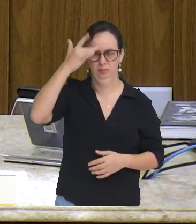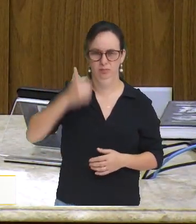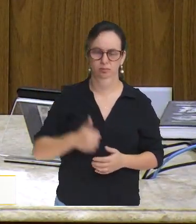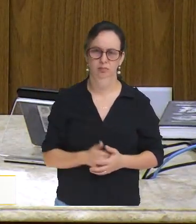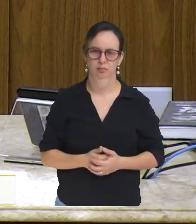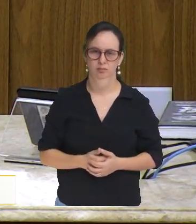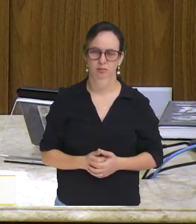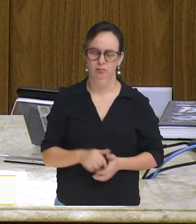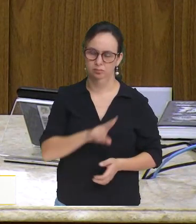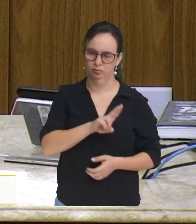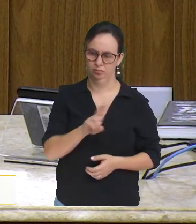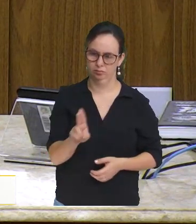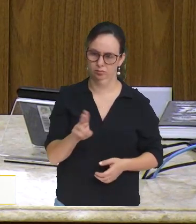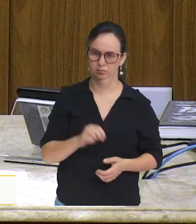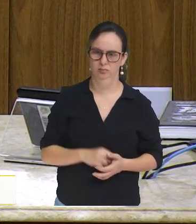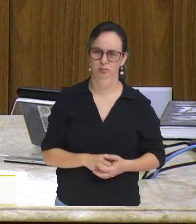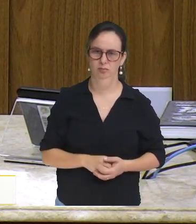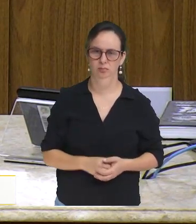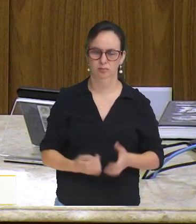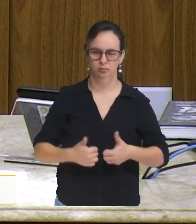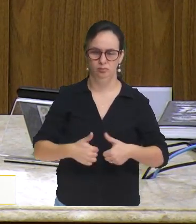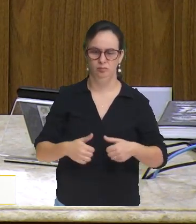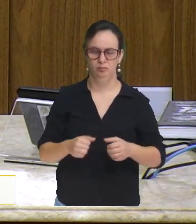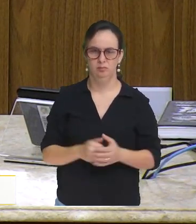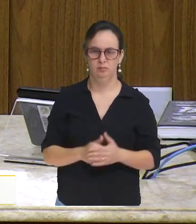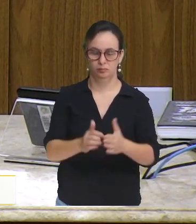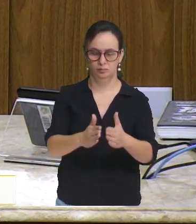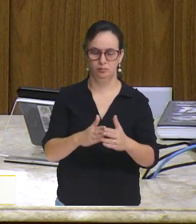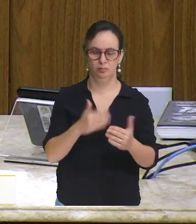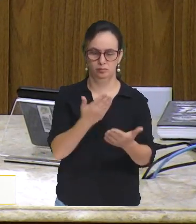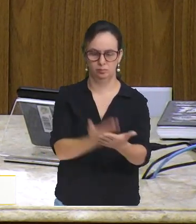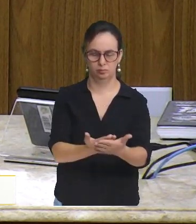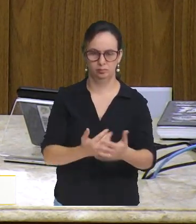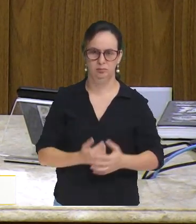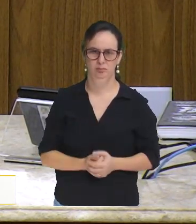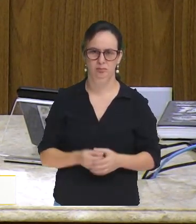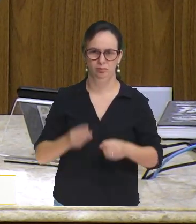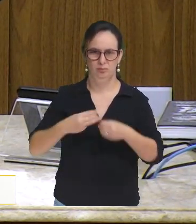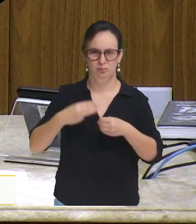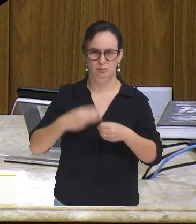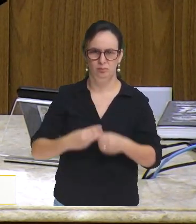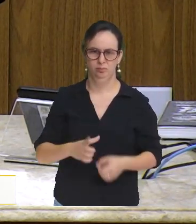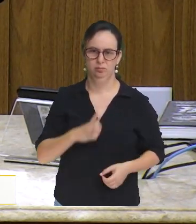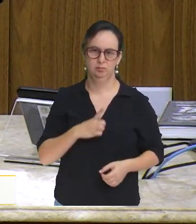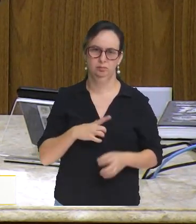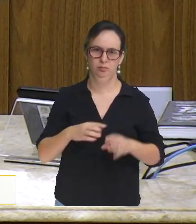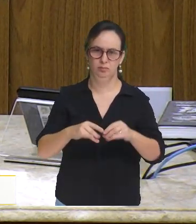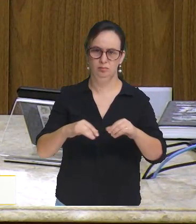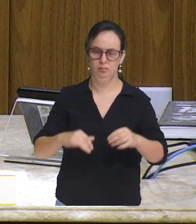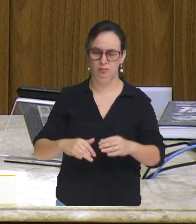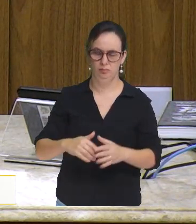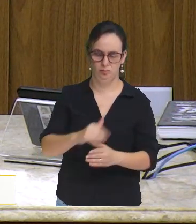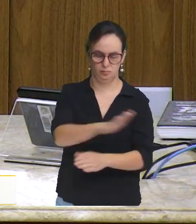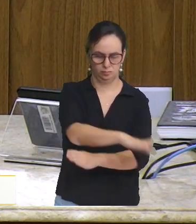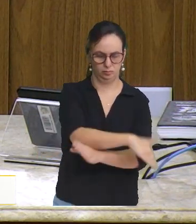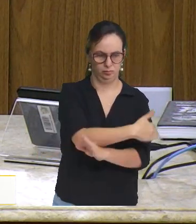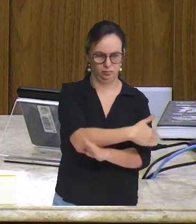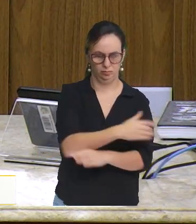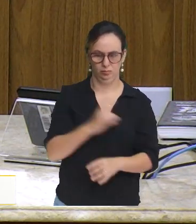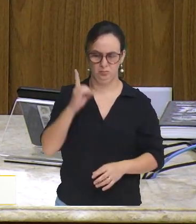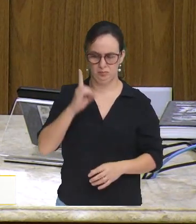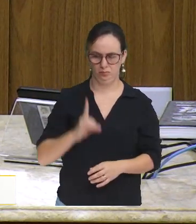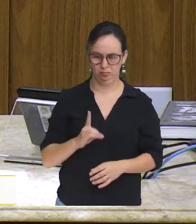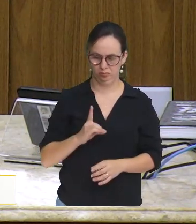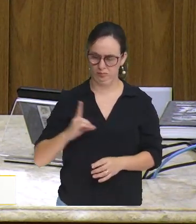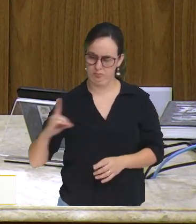Luísa Rodrigues de Lima. E o município tem um terreno ao lado que não estaria, não é,